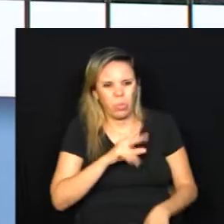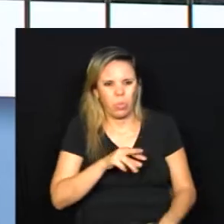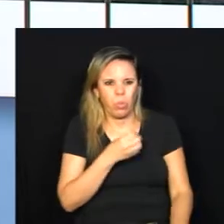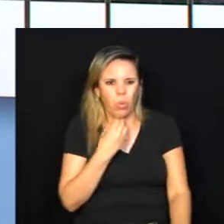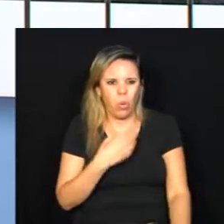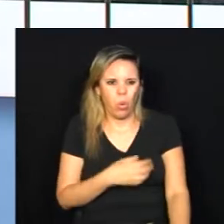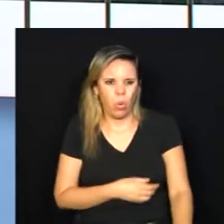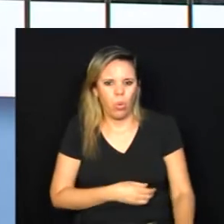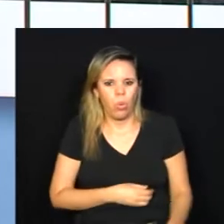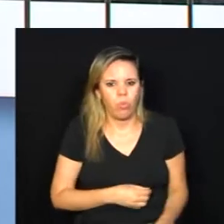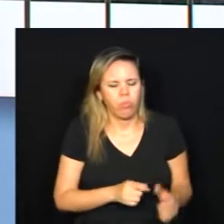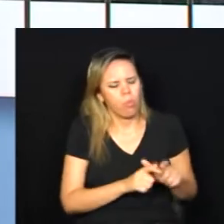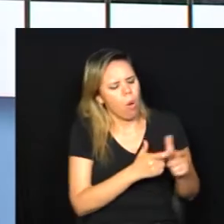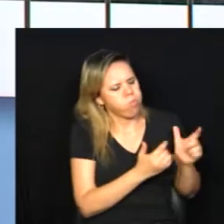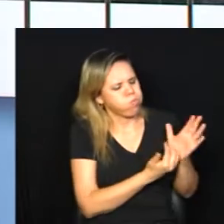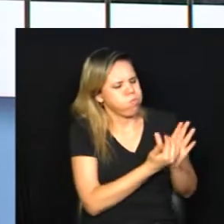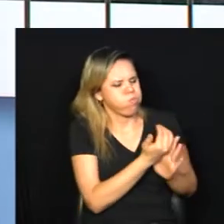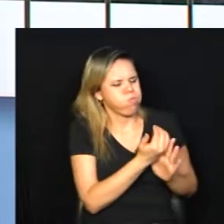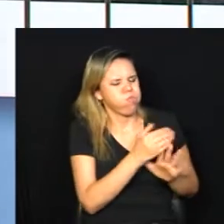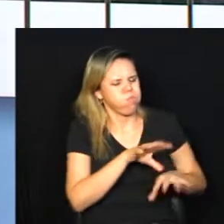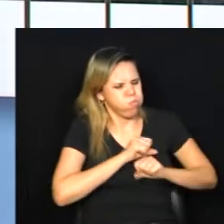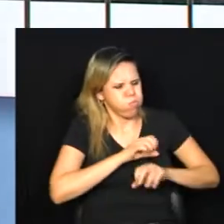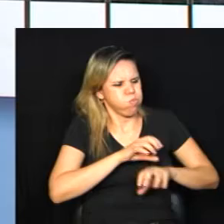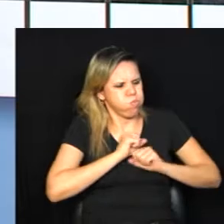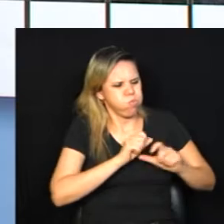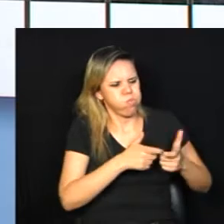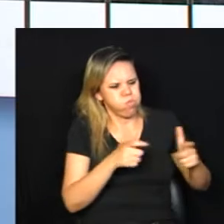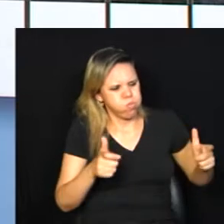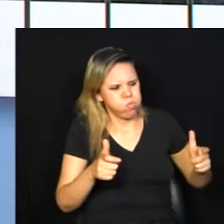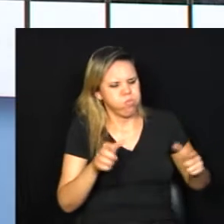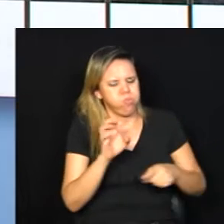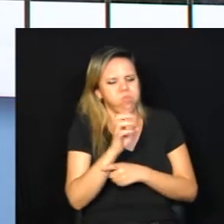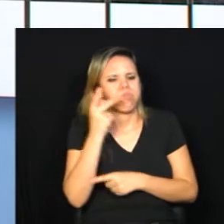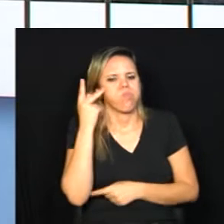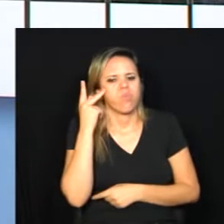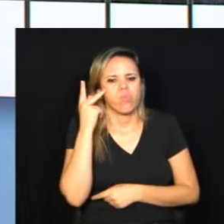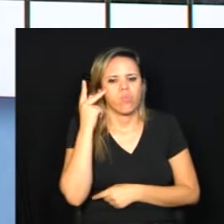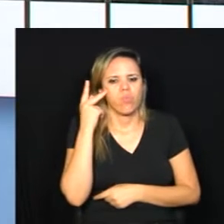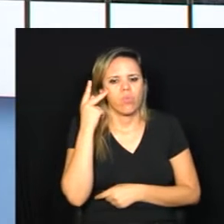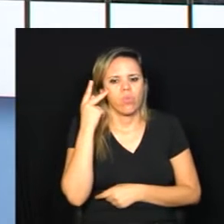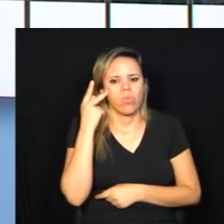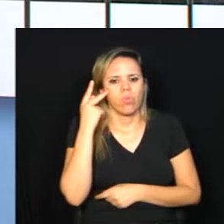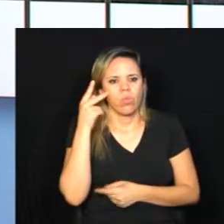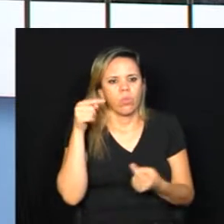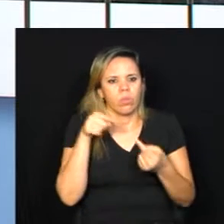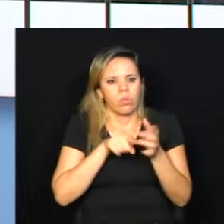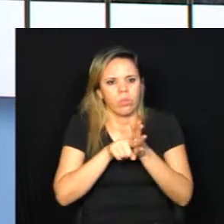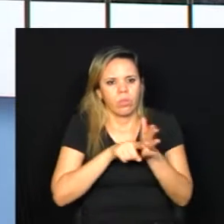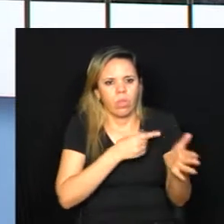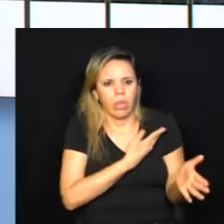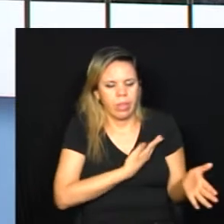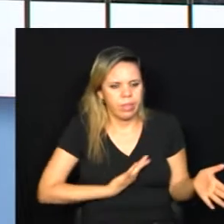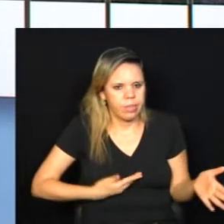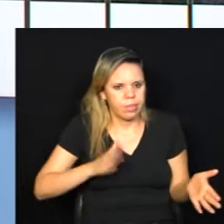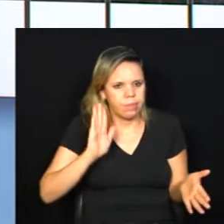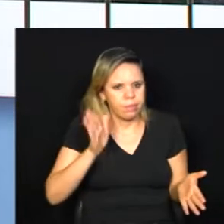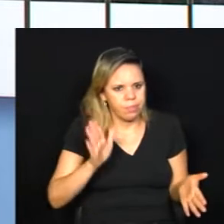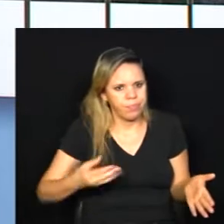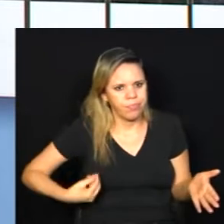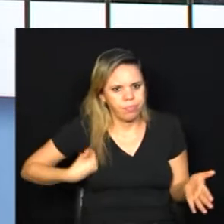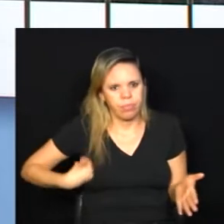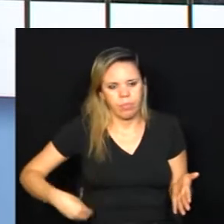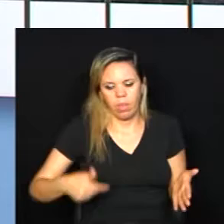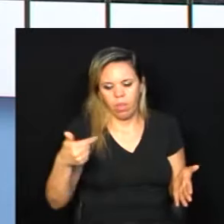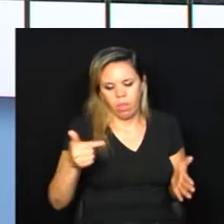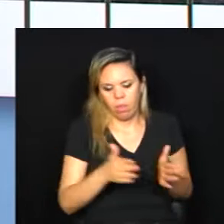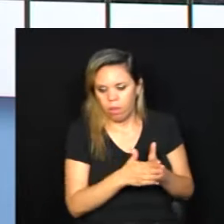devido ao aumento dos casos de Covid-19 no estado de São Paulo, que de acordo com o governo já vive a